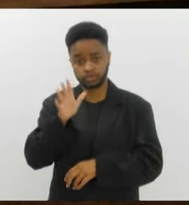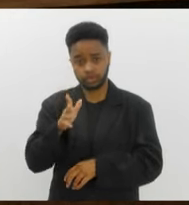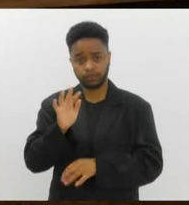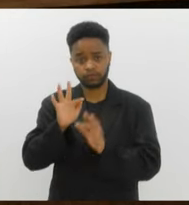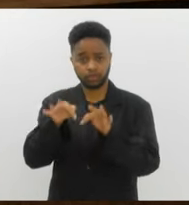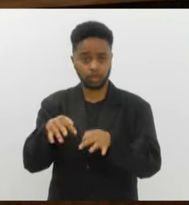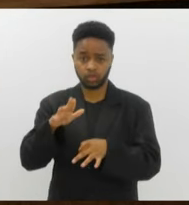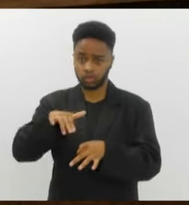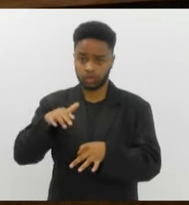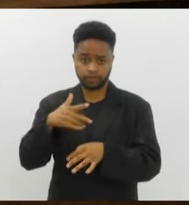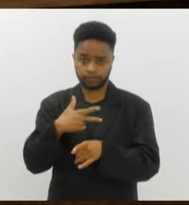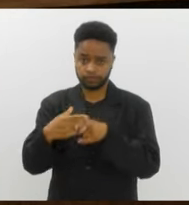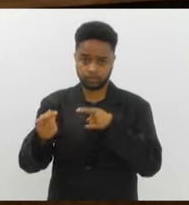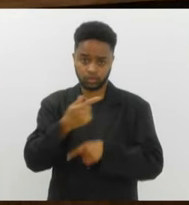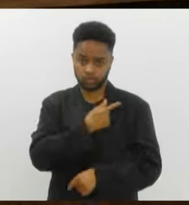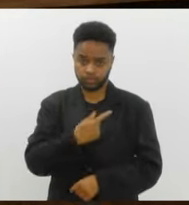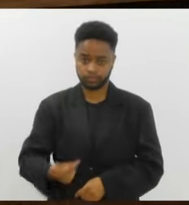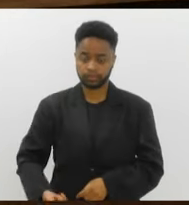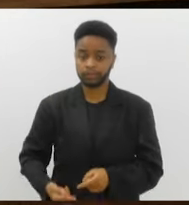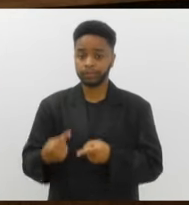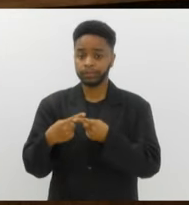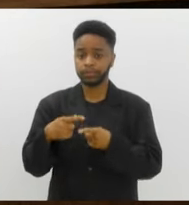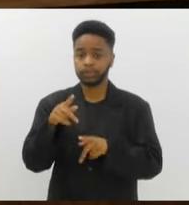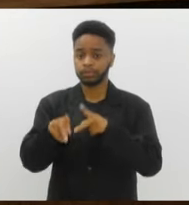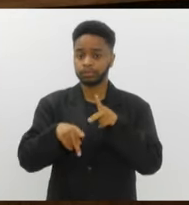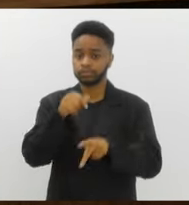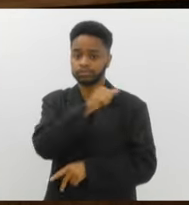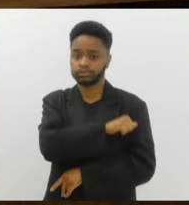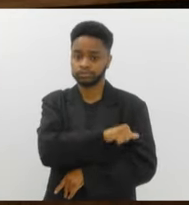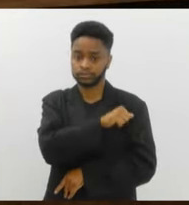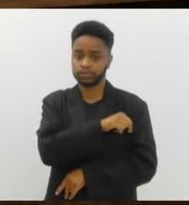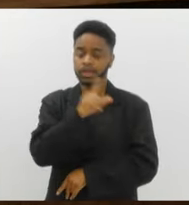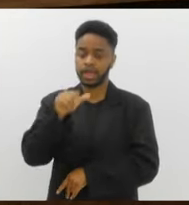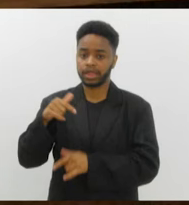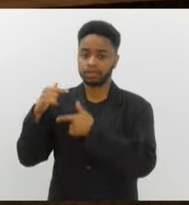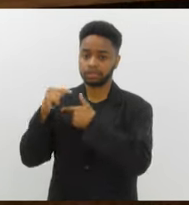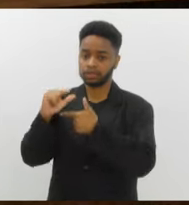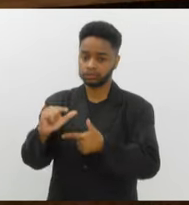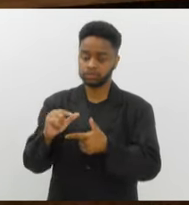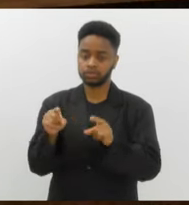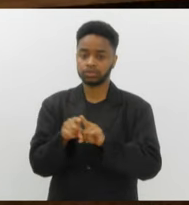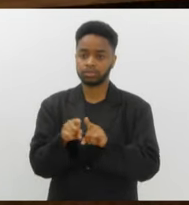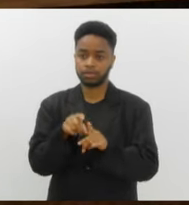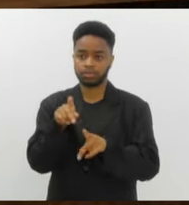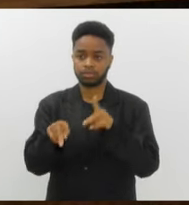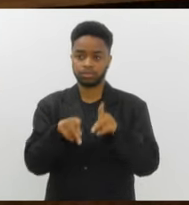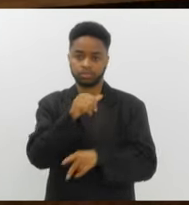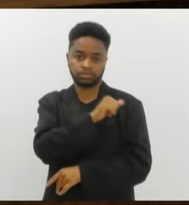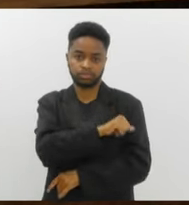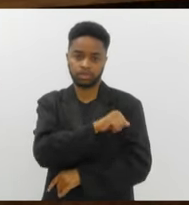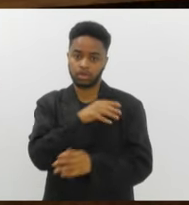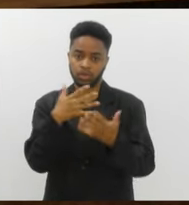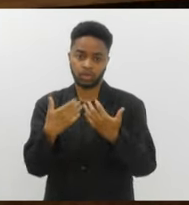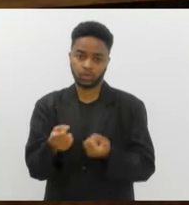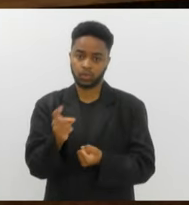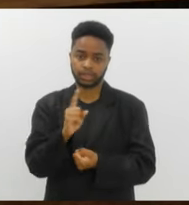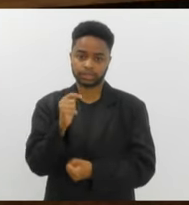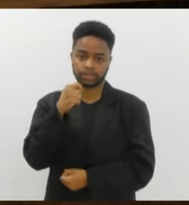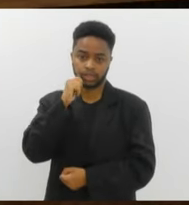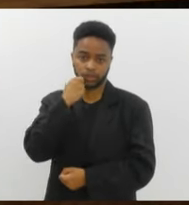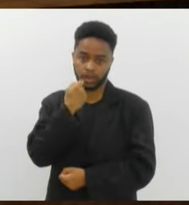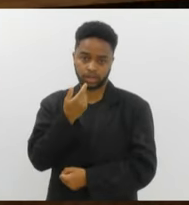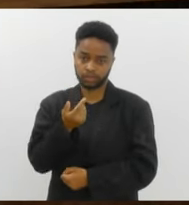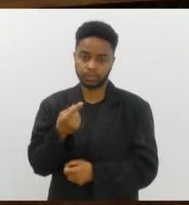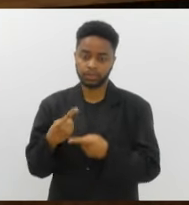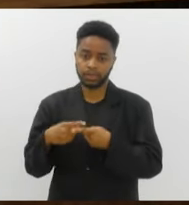ser governador do Estado do Rio, porque o povo do Estado do Rio de Janeiro é conservador e o povo do Rio de Janeiro não aceita Eduardo Paes. Eduardo